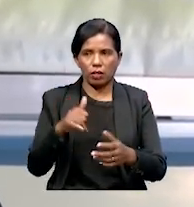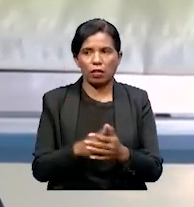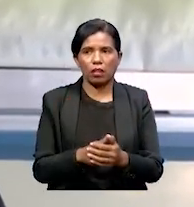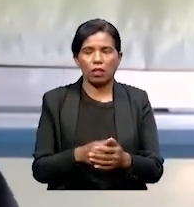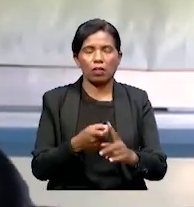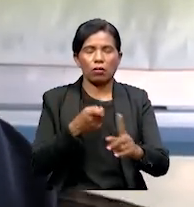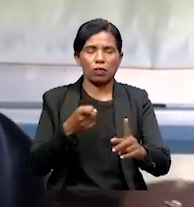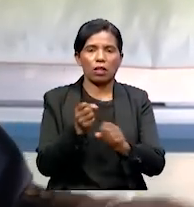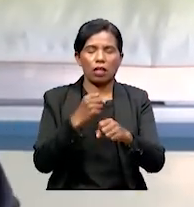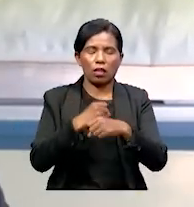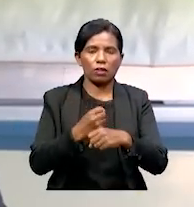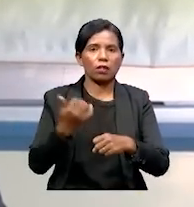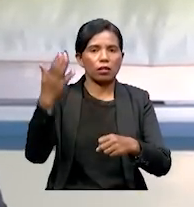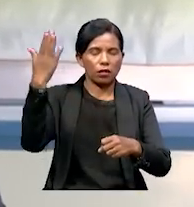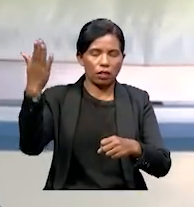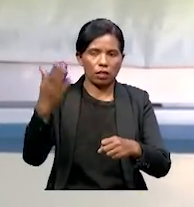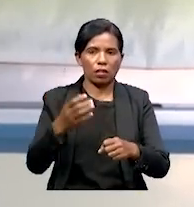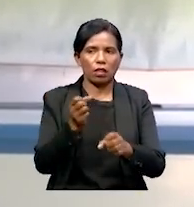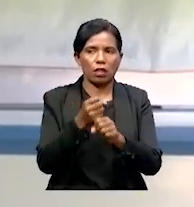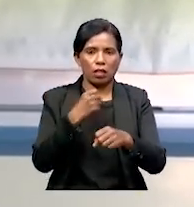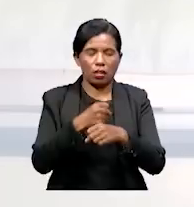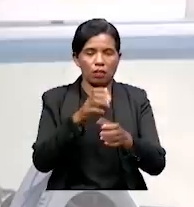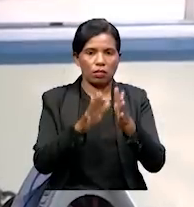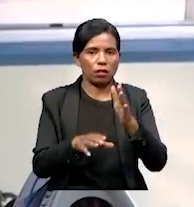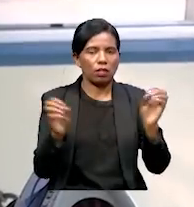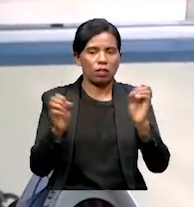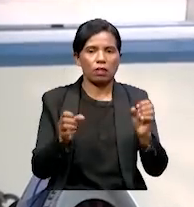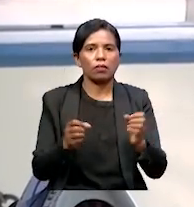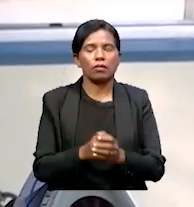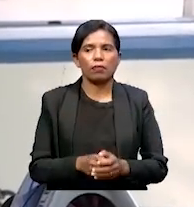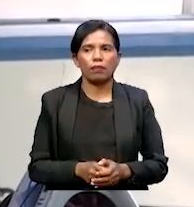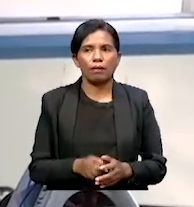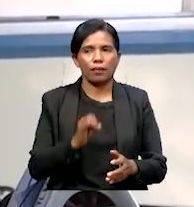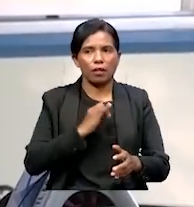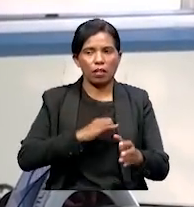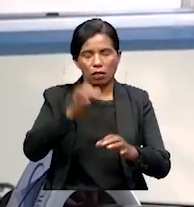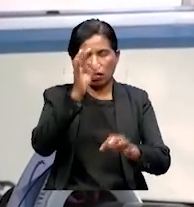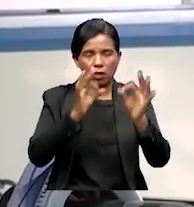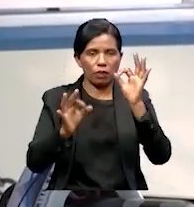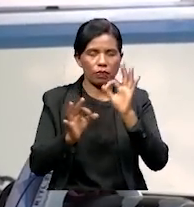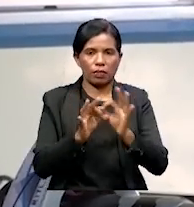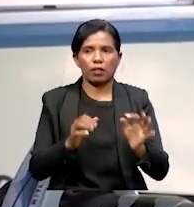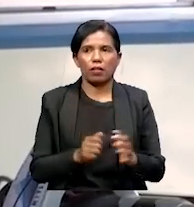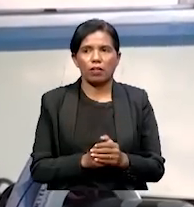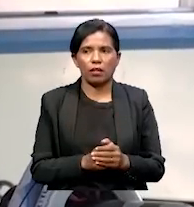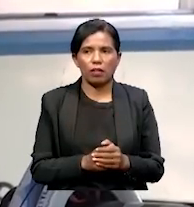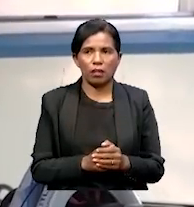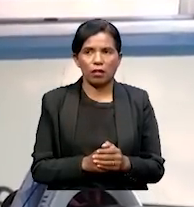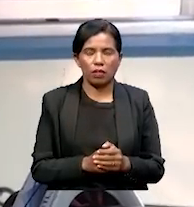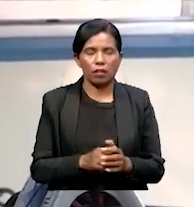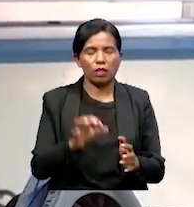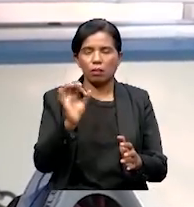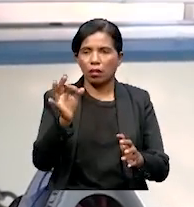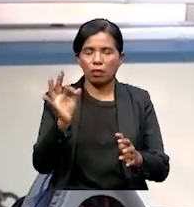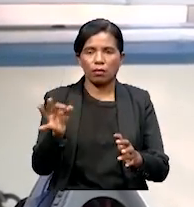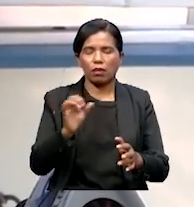Husileta hal boat onsel huskra hal boat onsel gina la la la dufura. How la fier 100% nem também 99% how